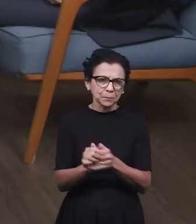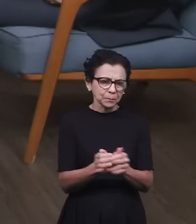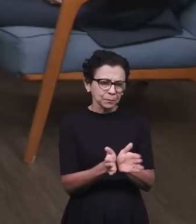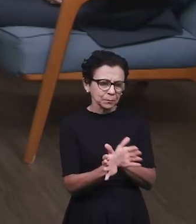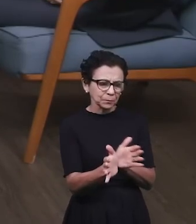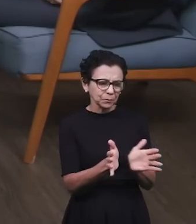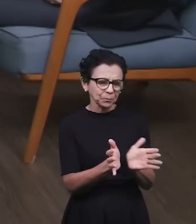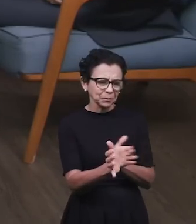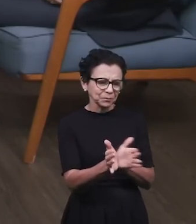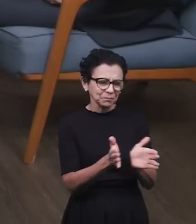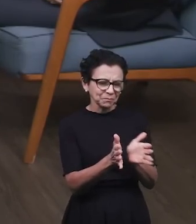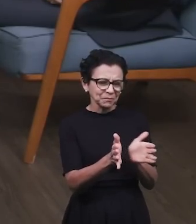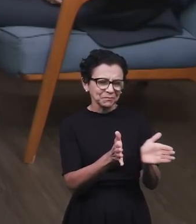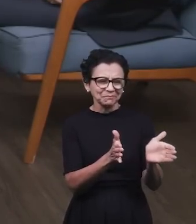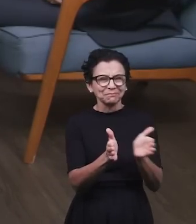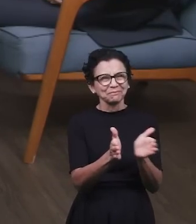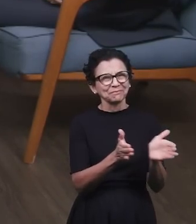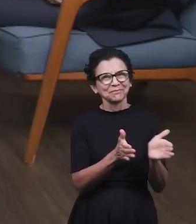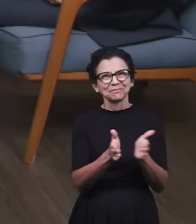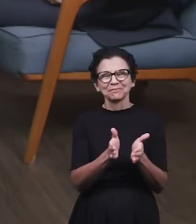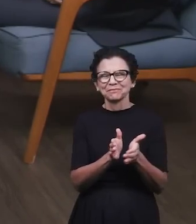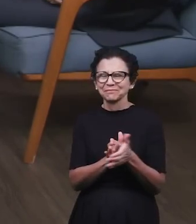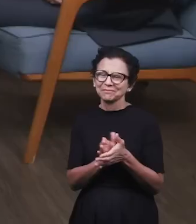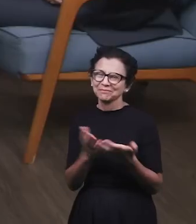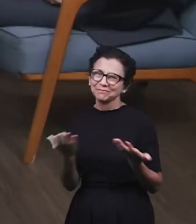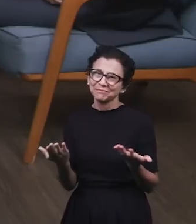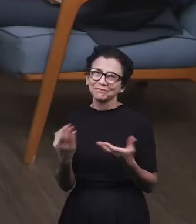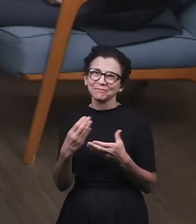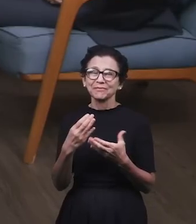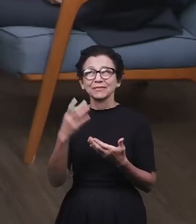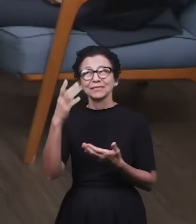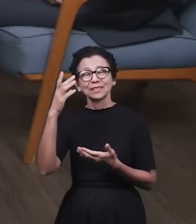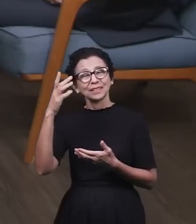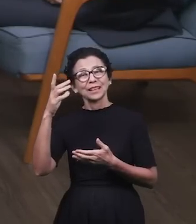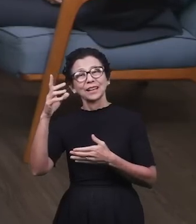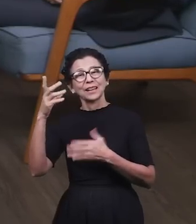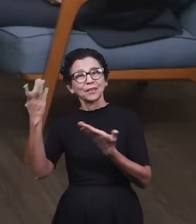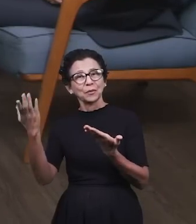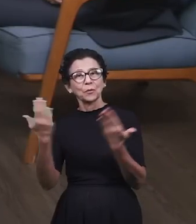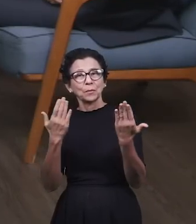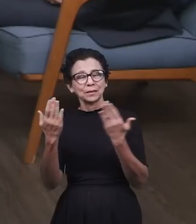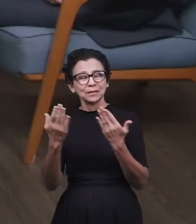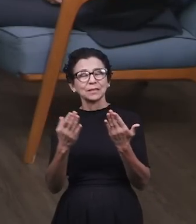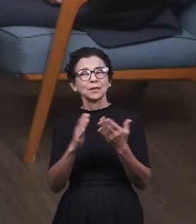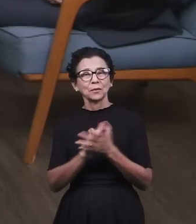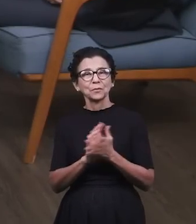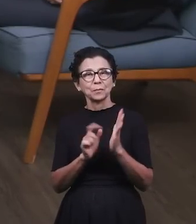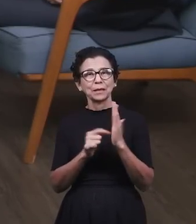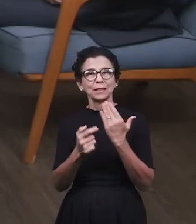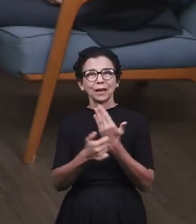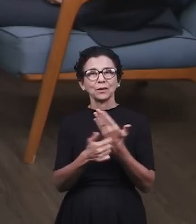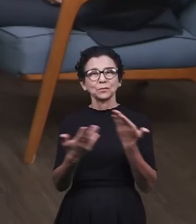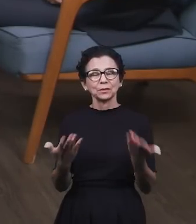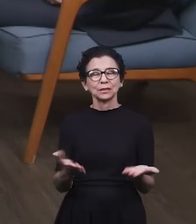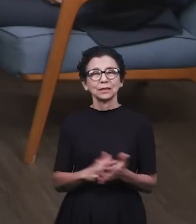barro segundo o querer dele, o projeto dele, do oleiro, que está construindo ali aquela peça de